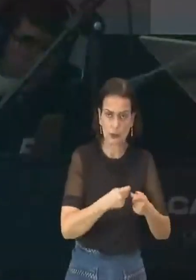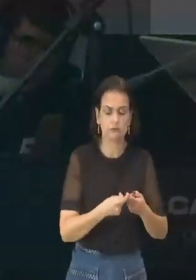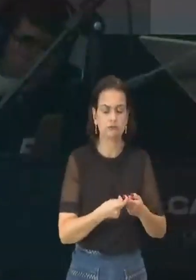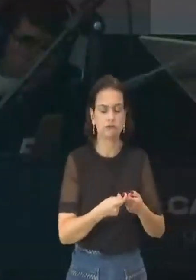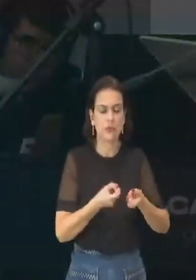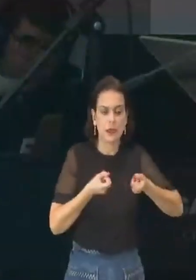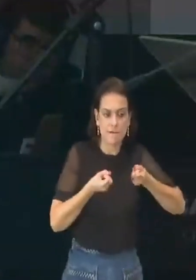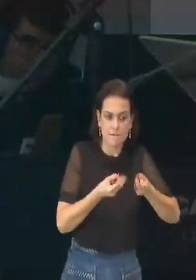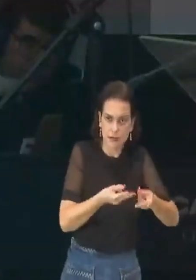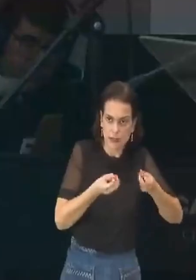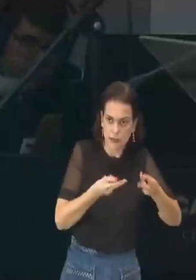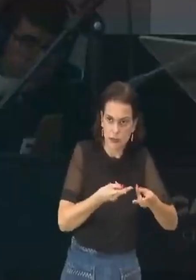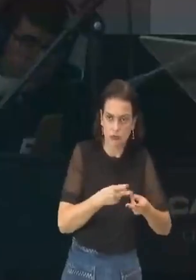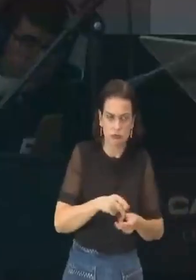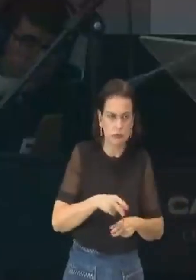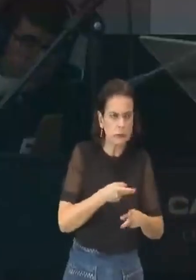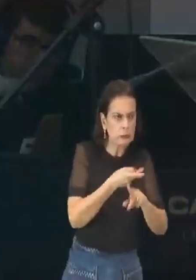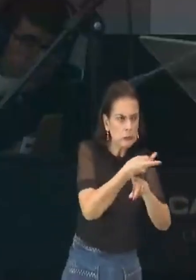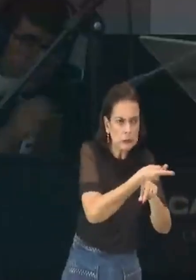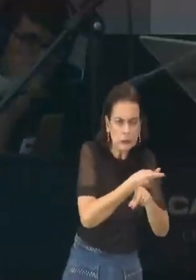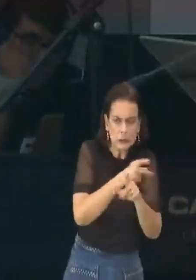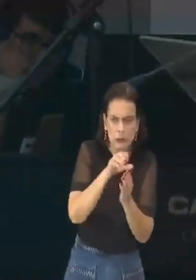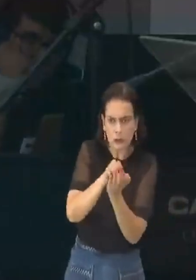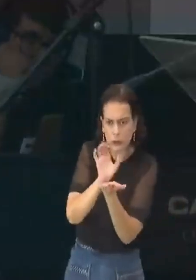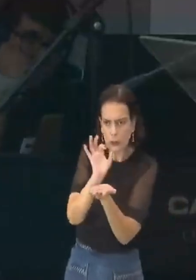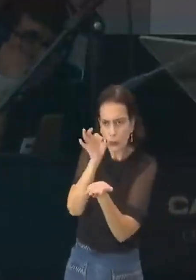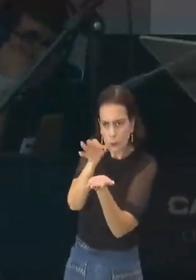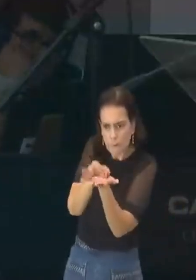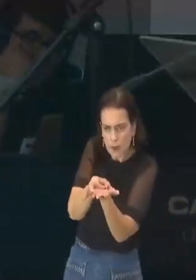comerciante, saiu em busca de pérolas.